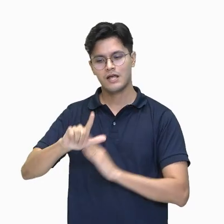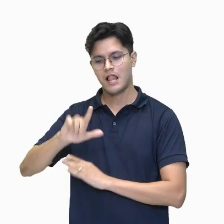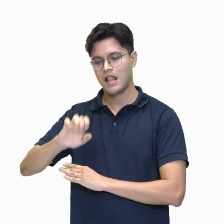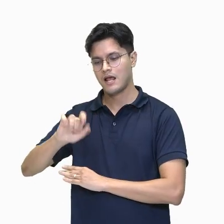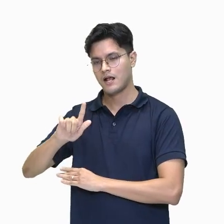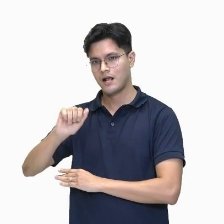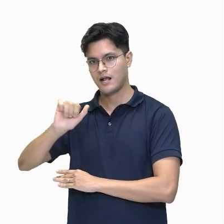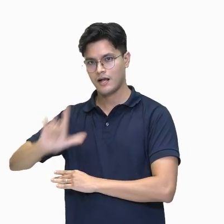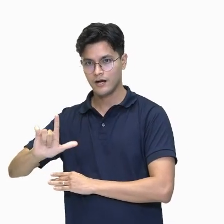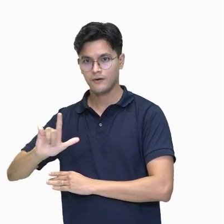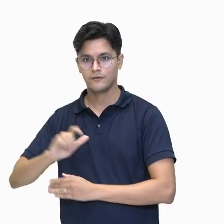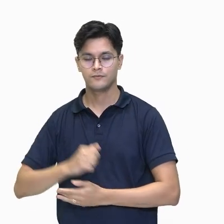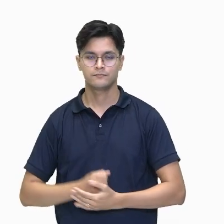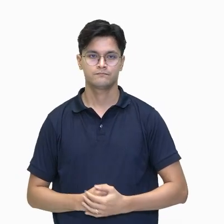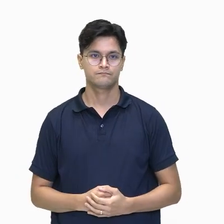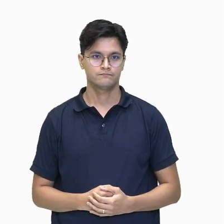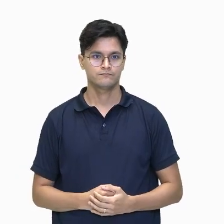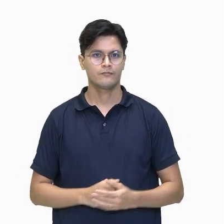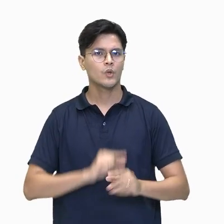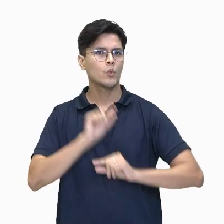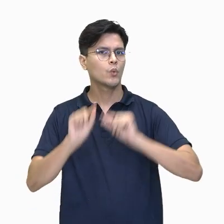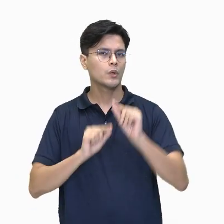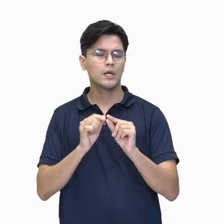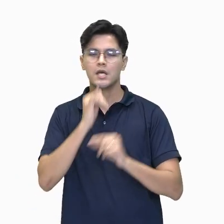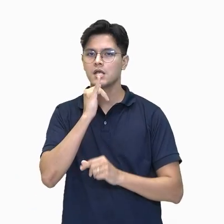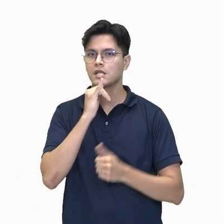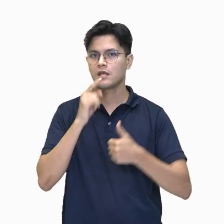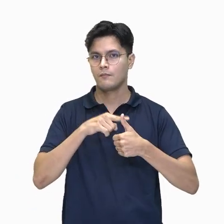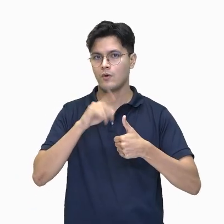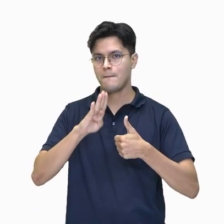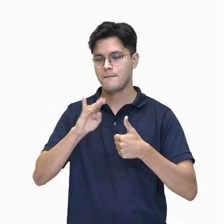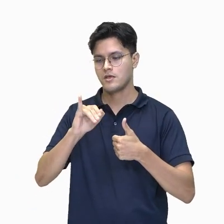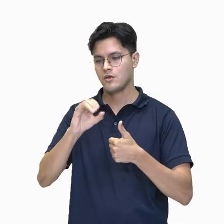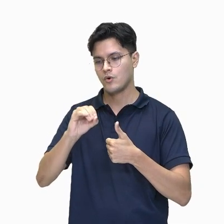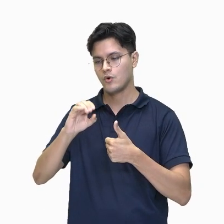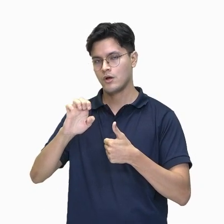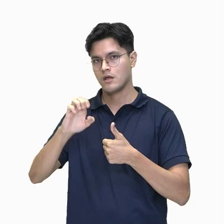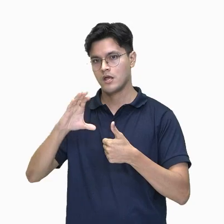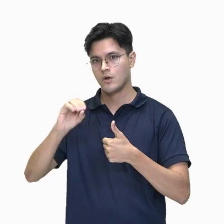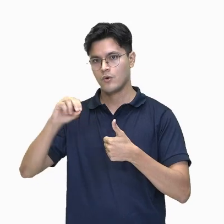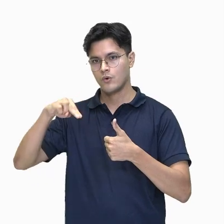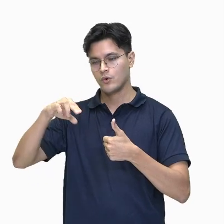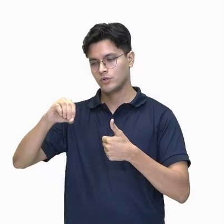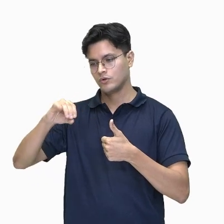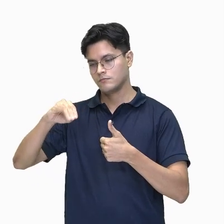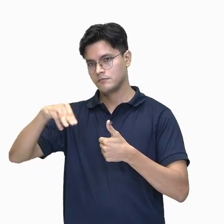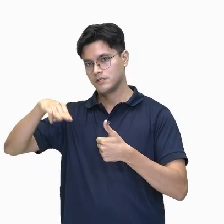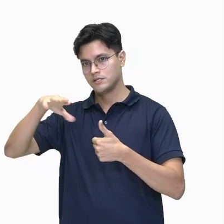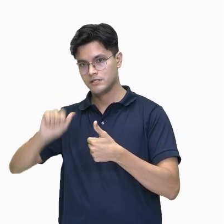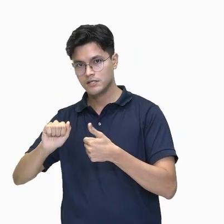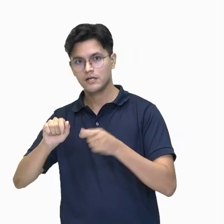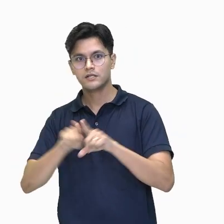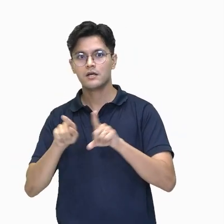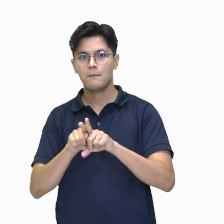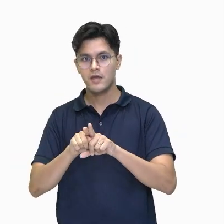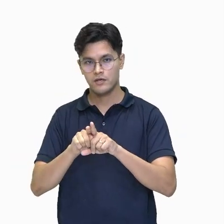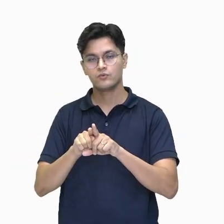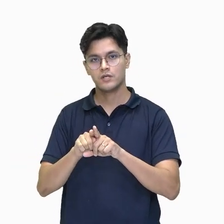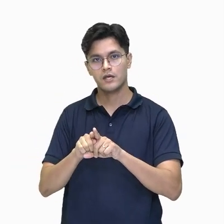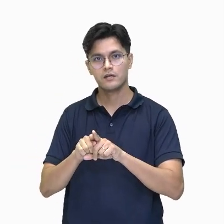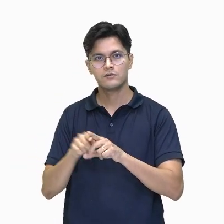primeiro modelo? É a bioeconomia e extrativismo sustentável, que é o uso da biodiversidade para a produção de